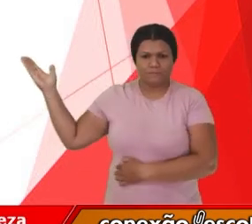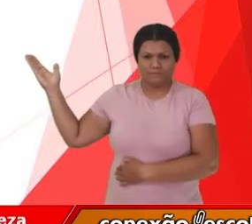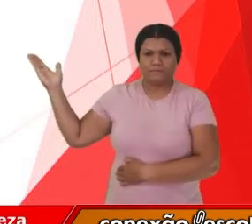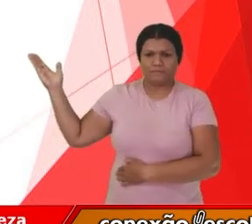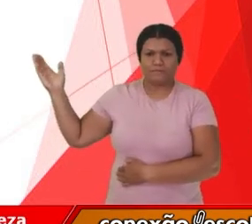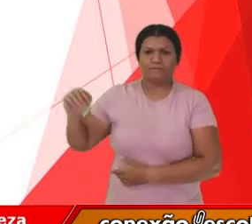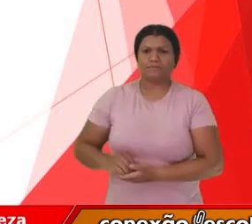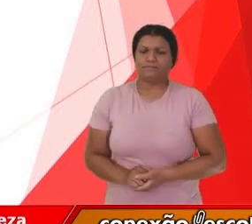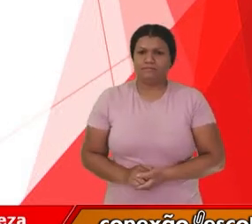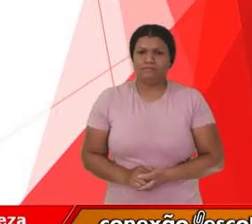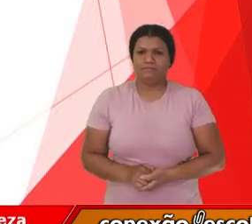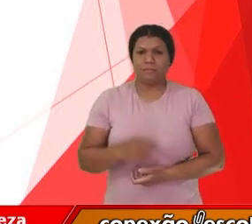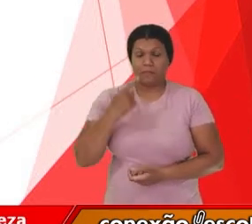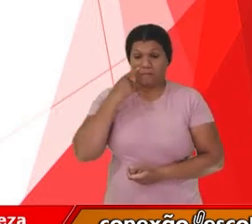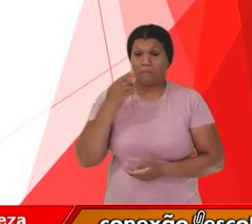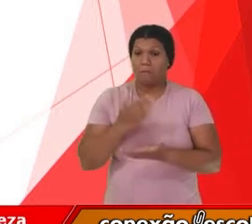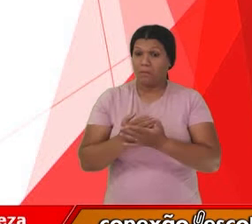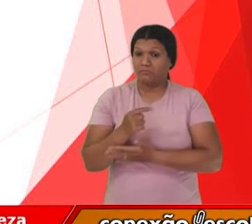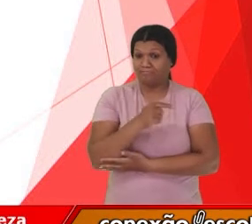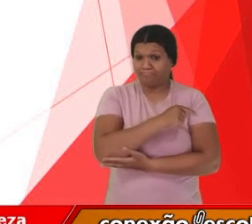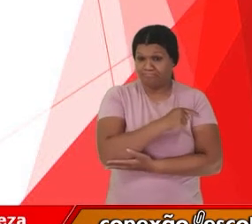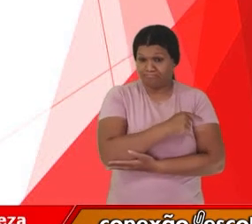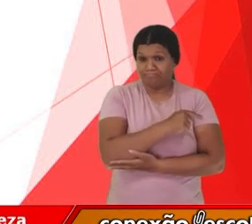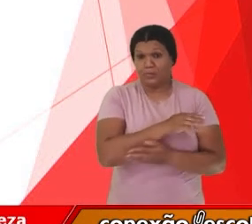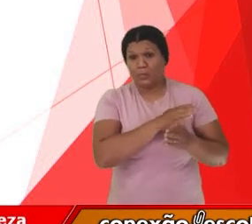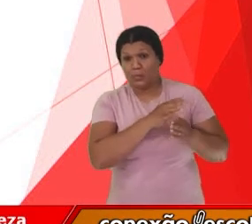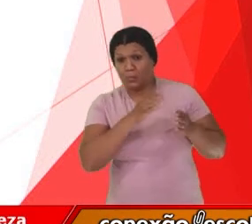Então, desta ponta até essa outra.